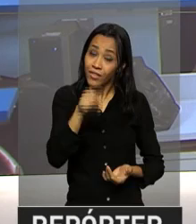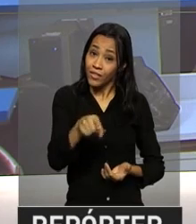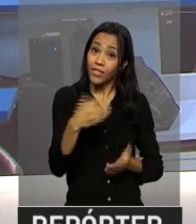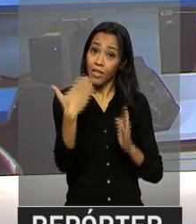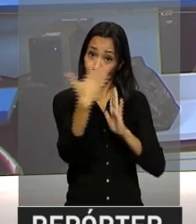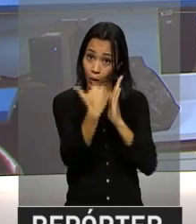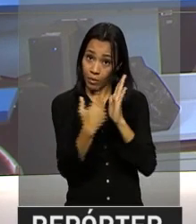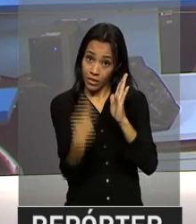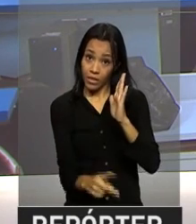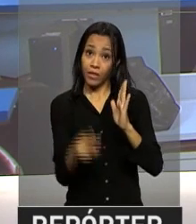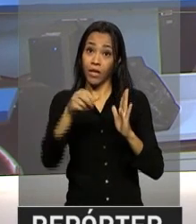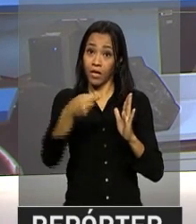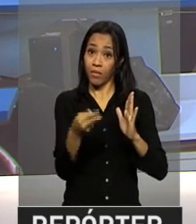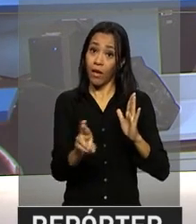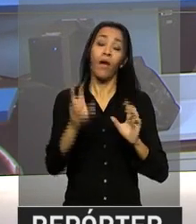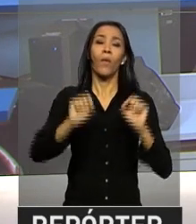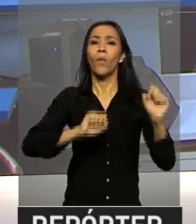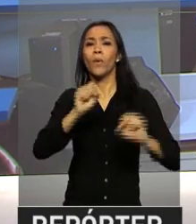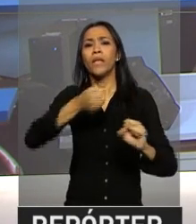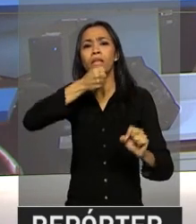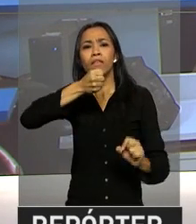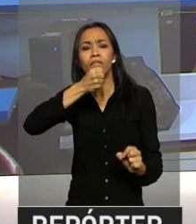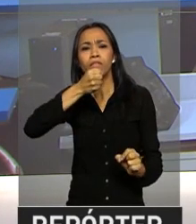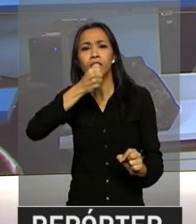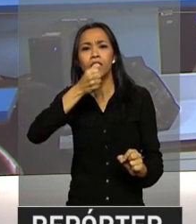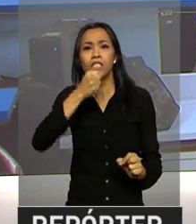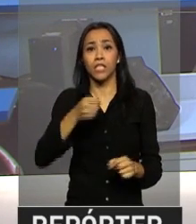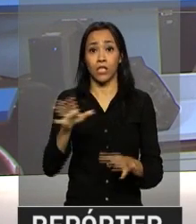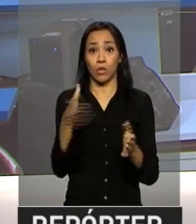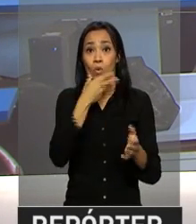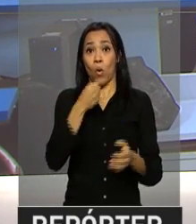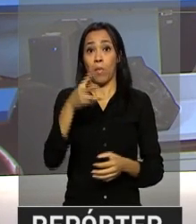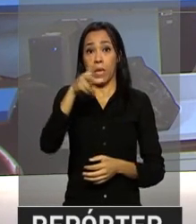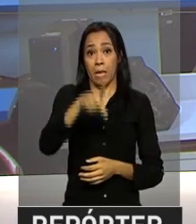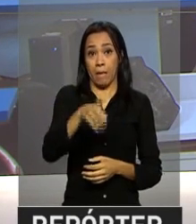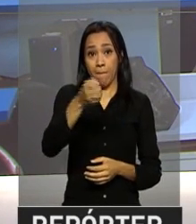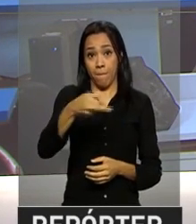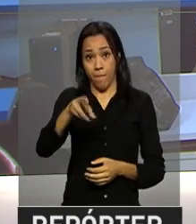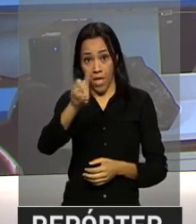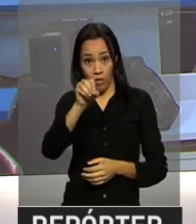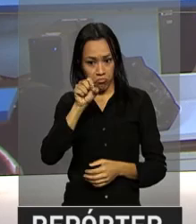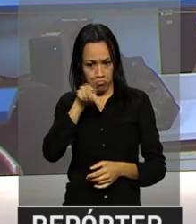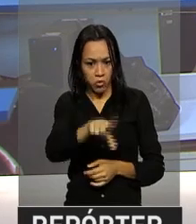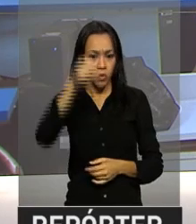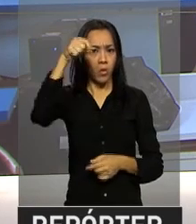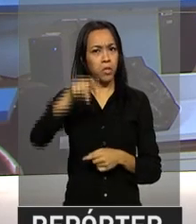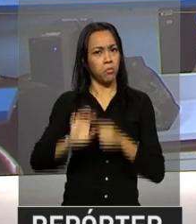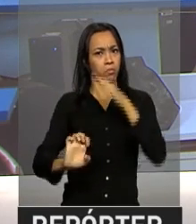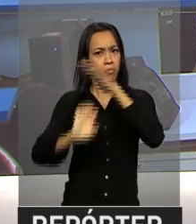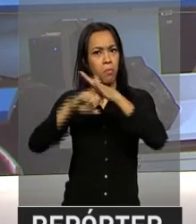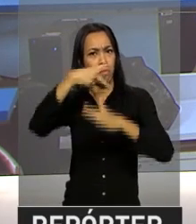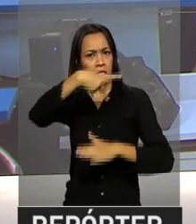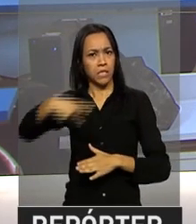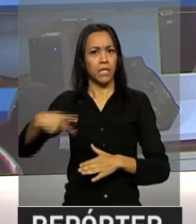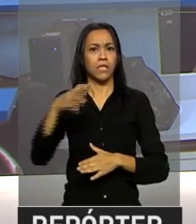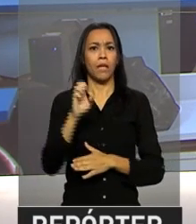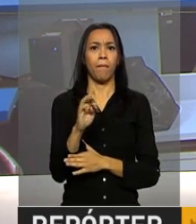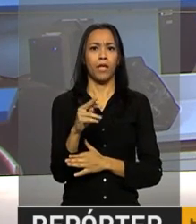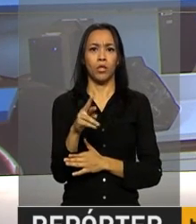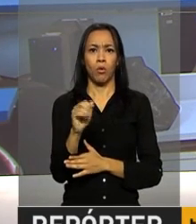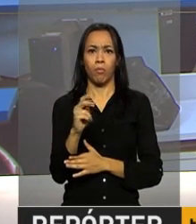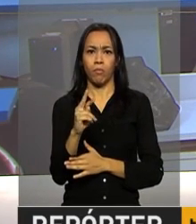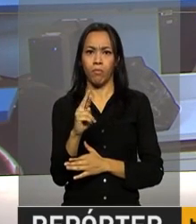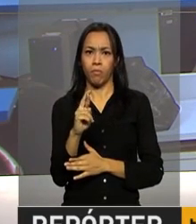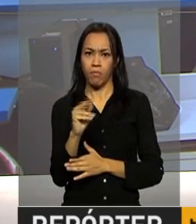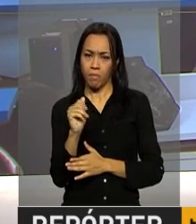nossa programação a representação da entrevista coletiva de Pedro Parente, indicado para a presidência da Petrobras. Acompanhe também